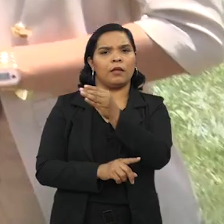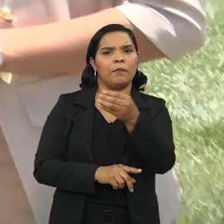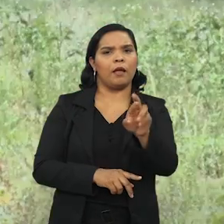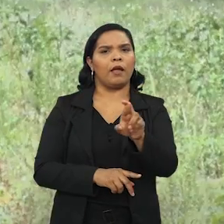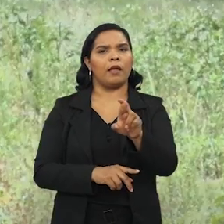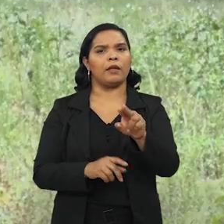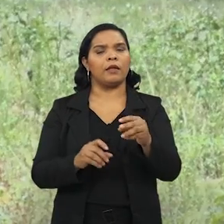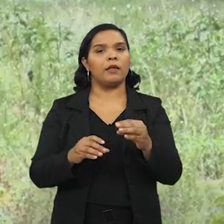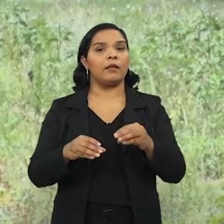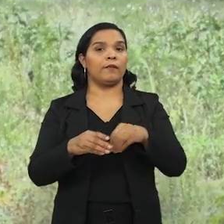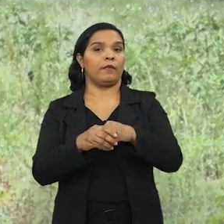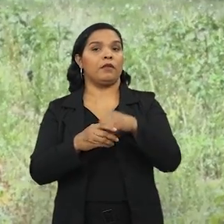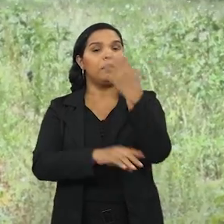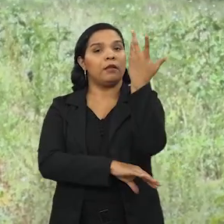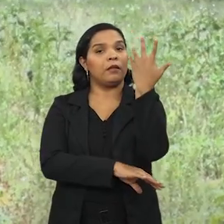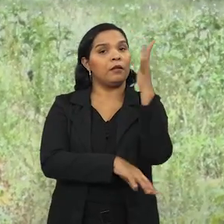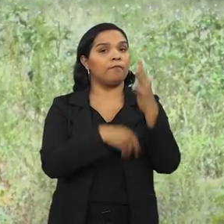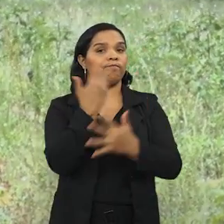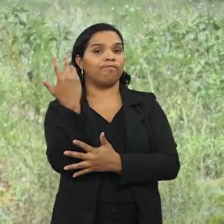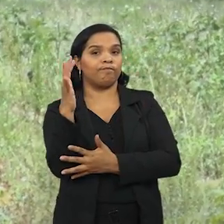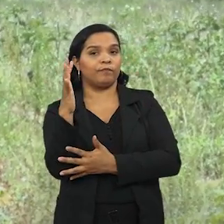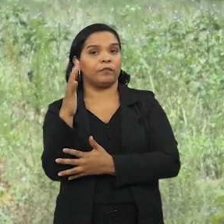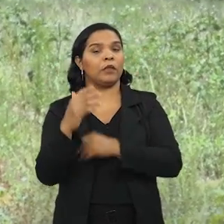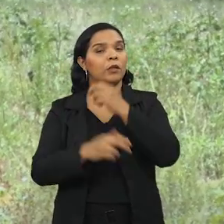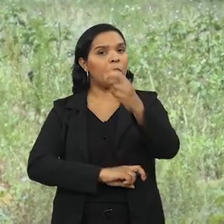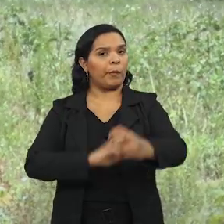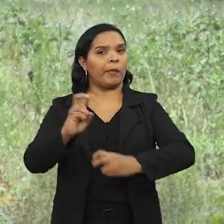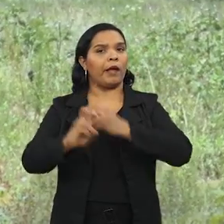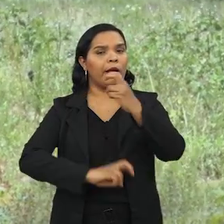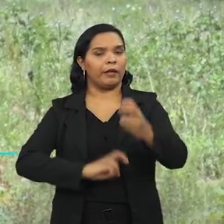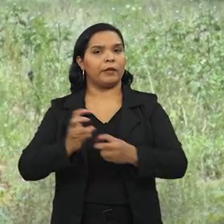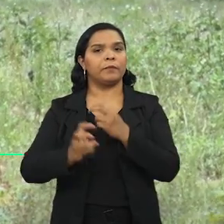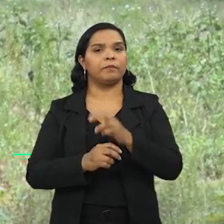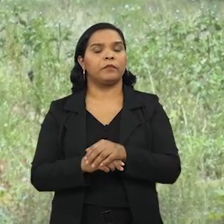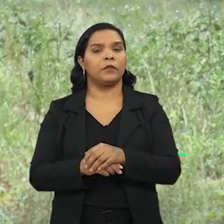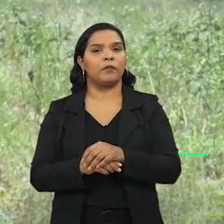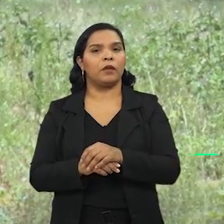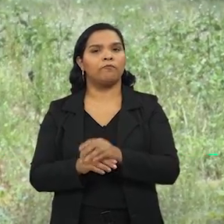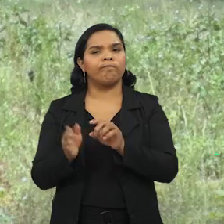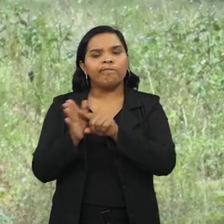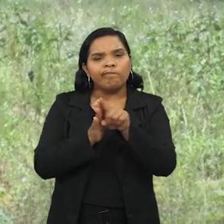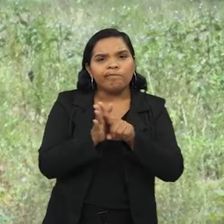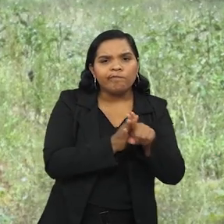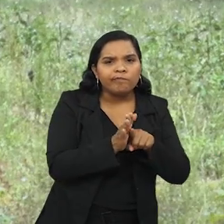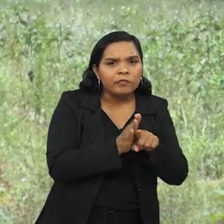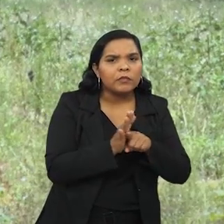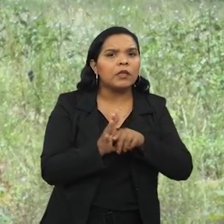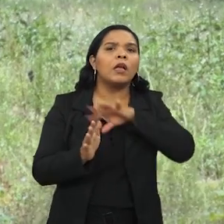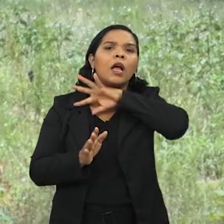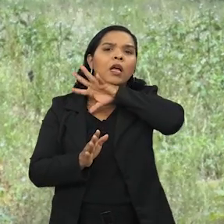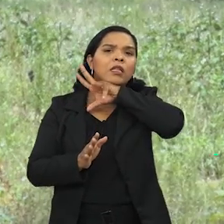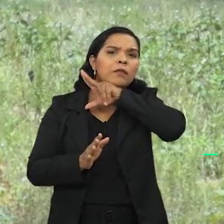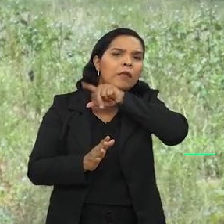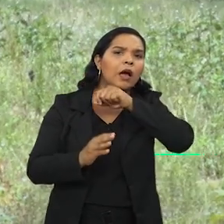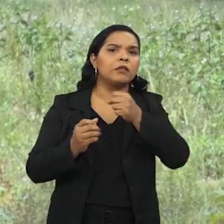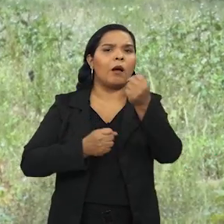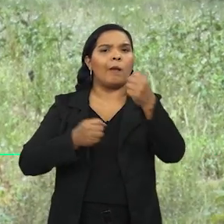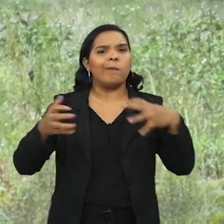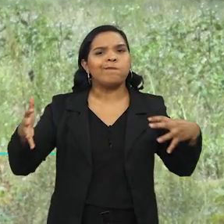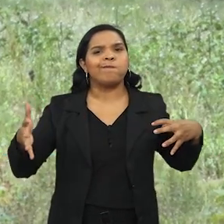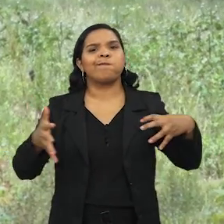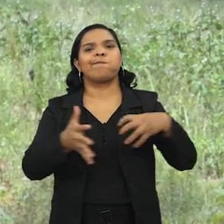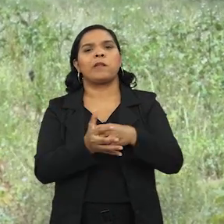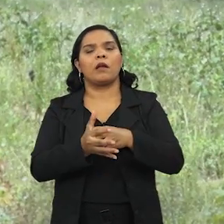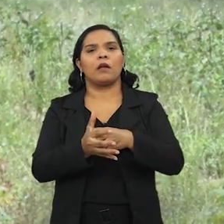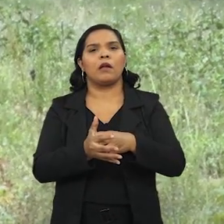do parque. Então, aí a gente foi analisar a quantidade de animais que são atropelados, se